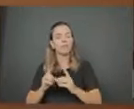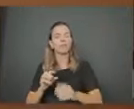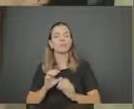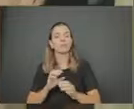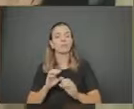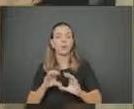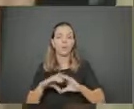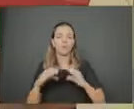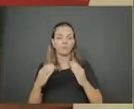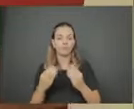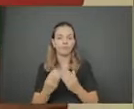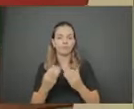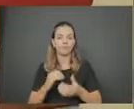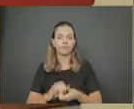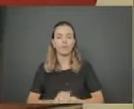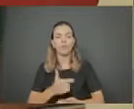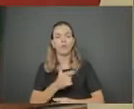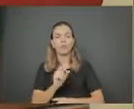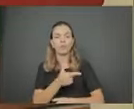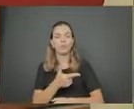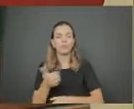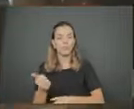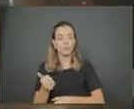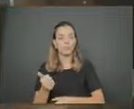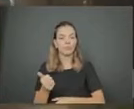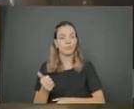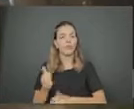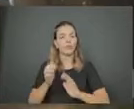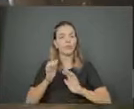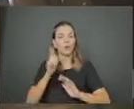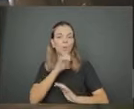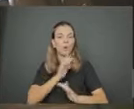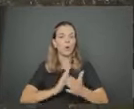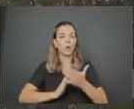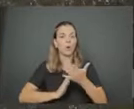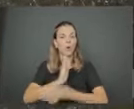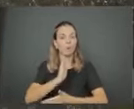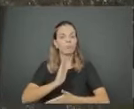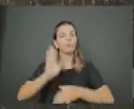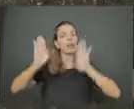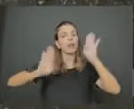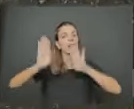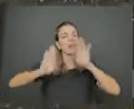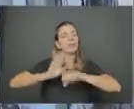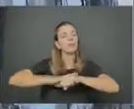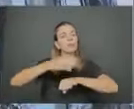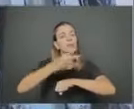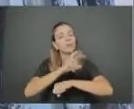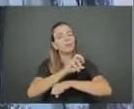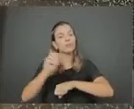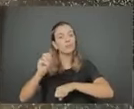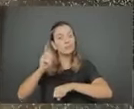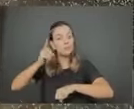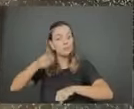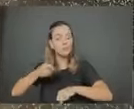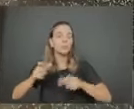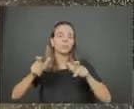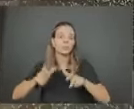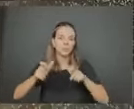Em 2021, foram aprovados os licenciamentos de mais de 200 mil edificações, o